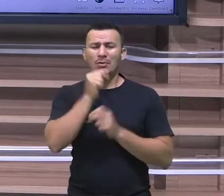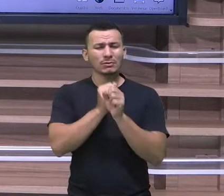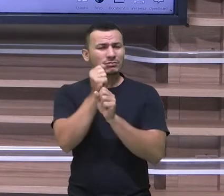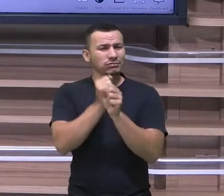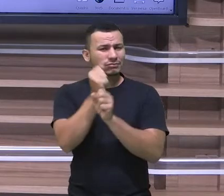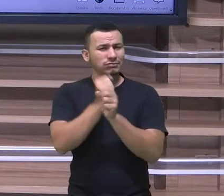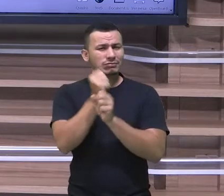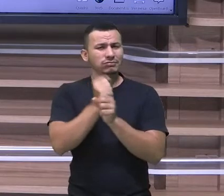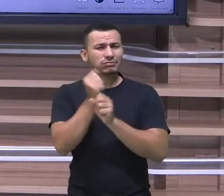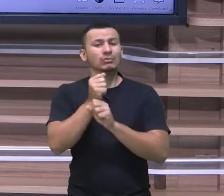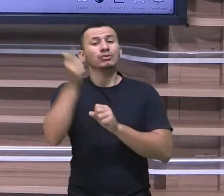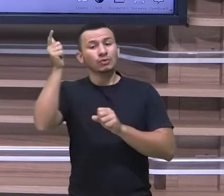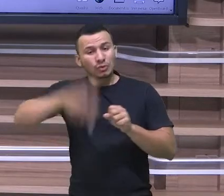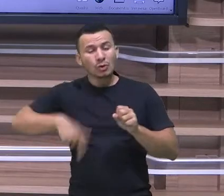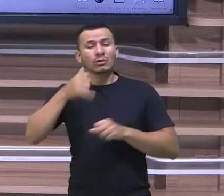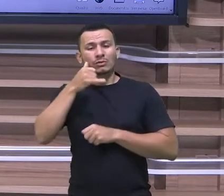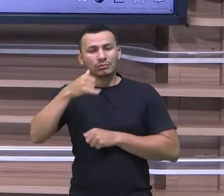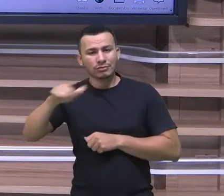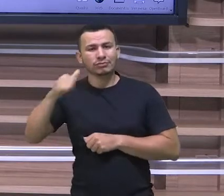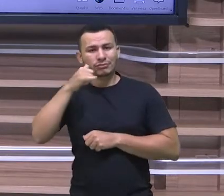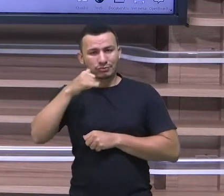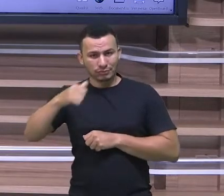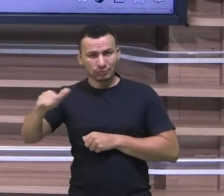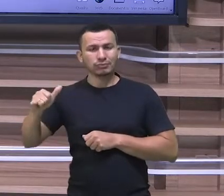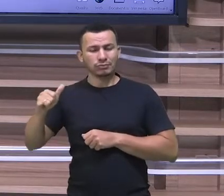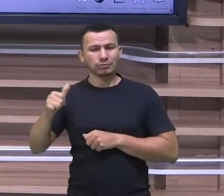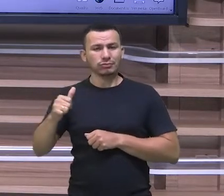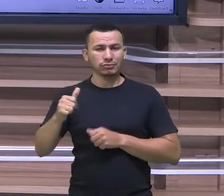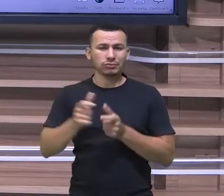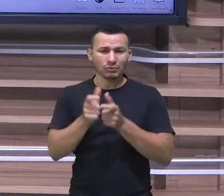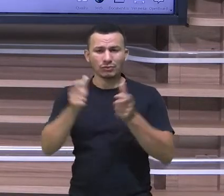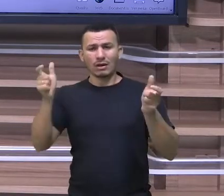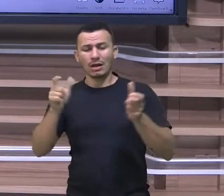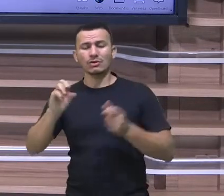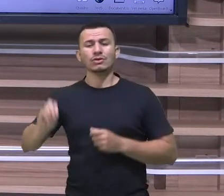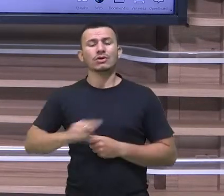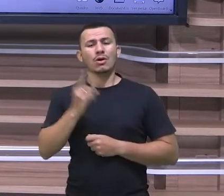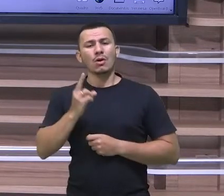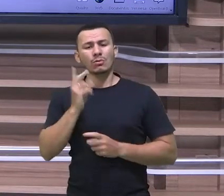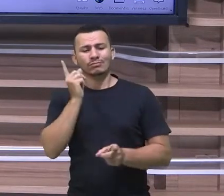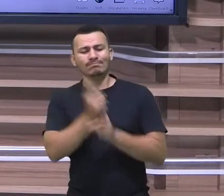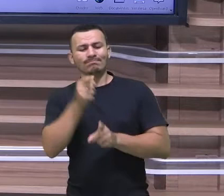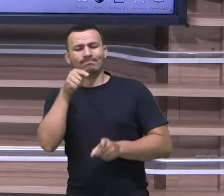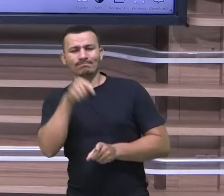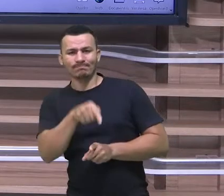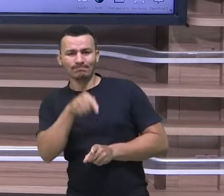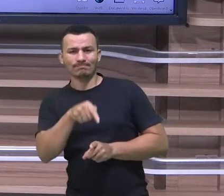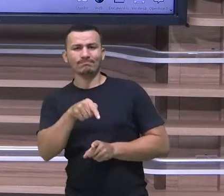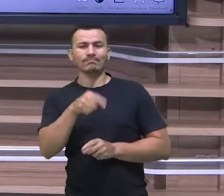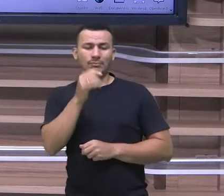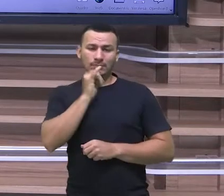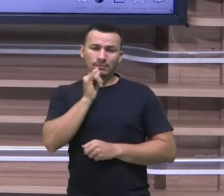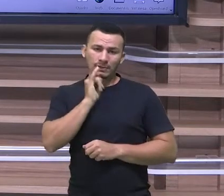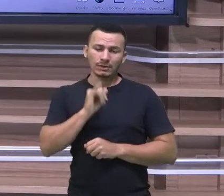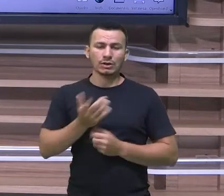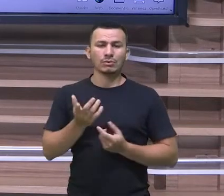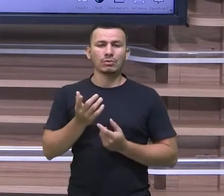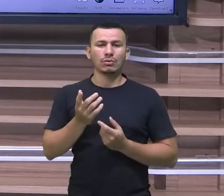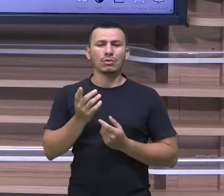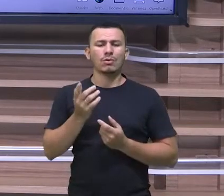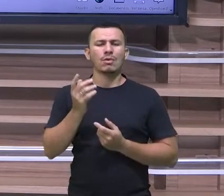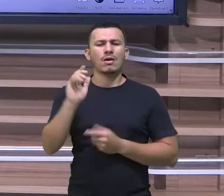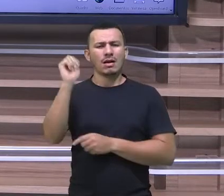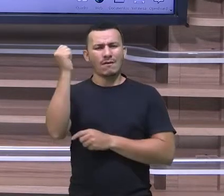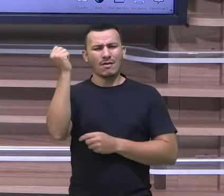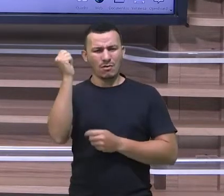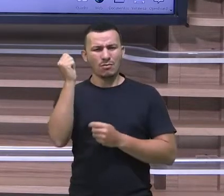para poder produzir novamente aquela quantidade ou aquela fonte, né, aquela jazida no caso do carvão